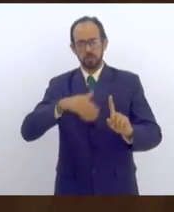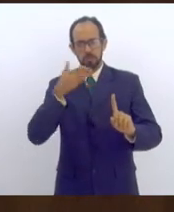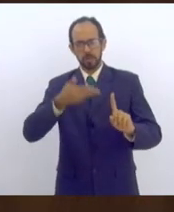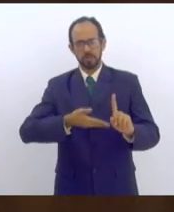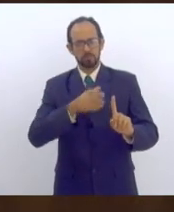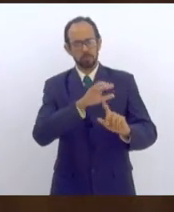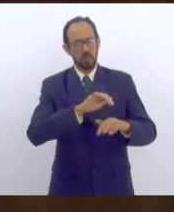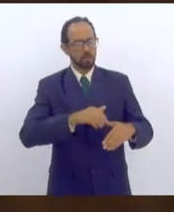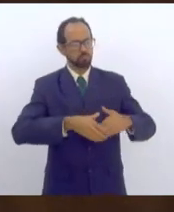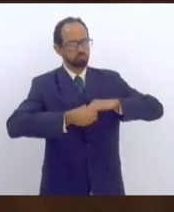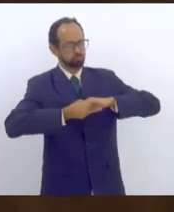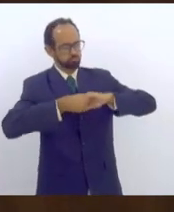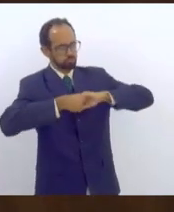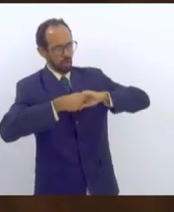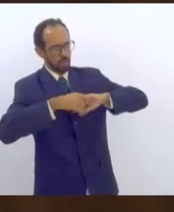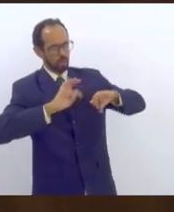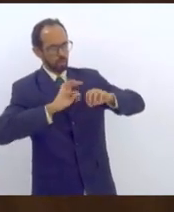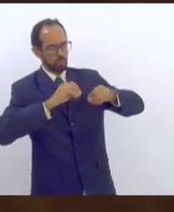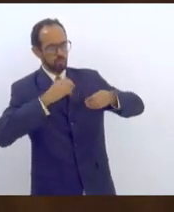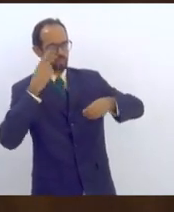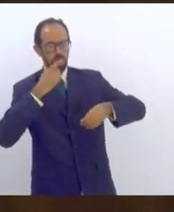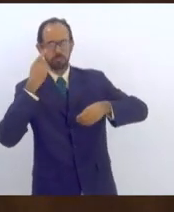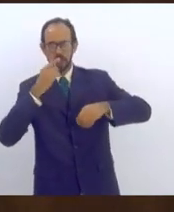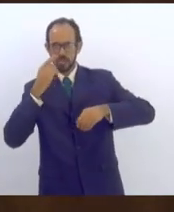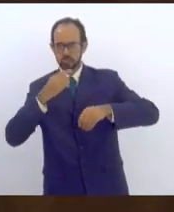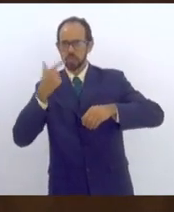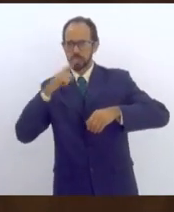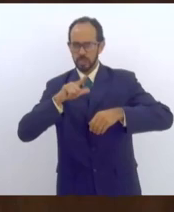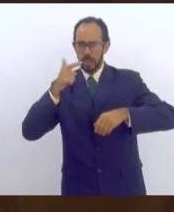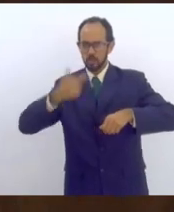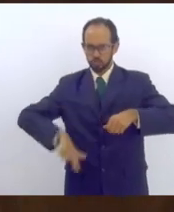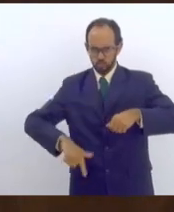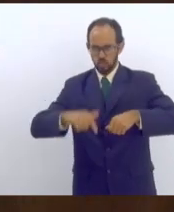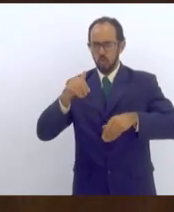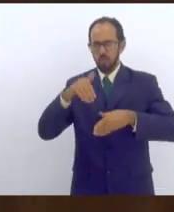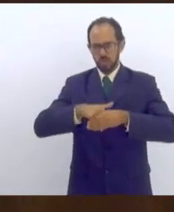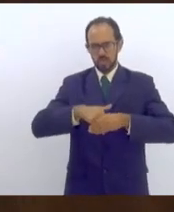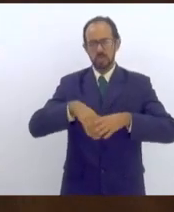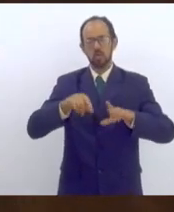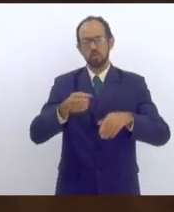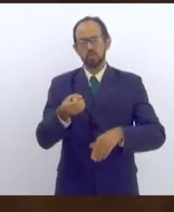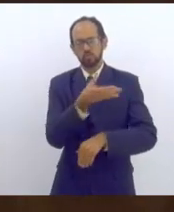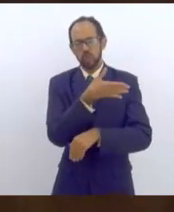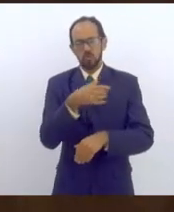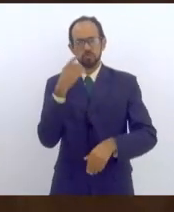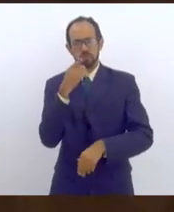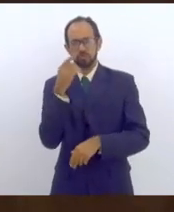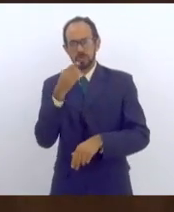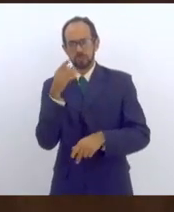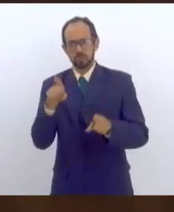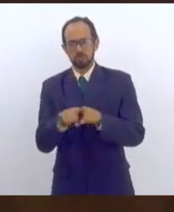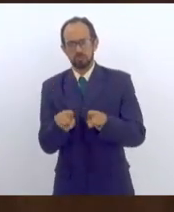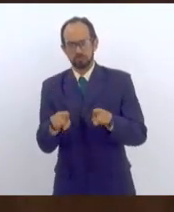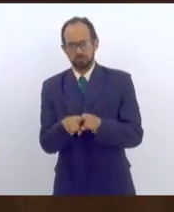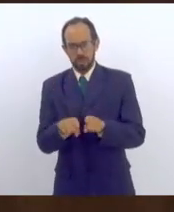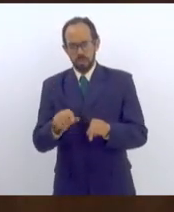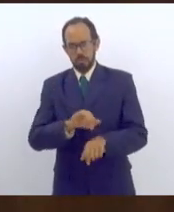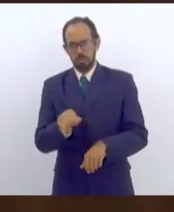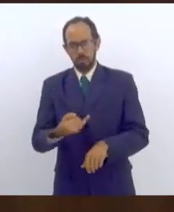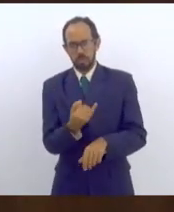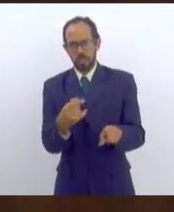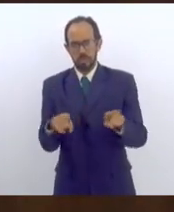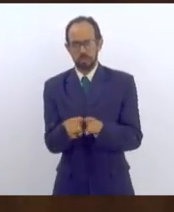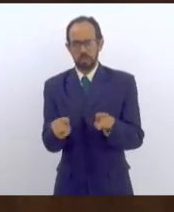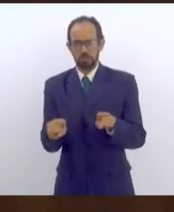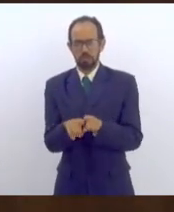presentes, os que se reelegeram e os novos deputados. Eu quero, senhor presidente, aproveitar esse momento